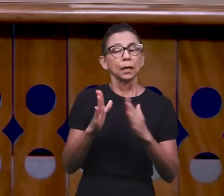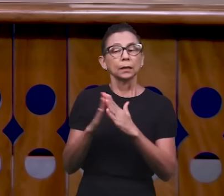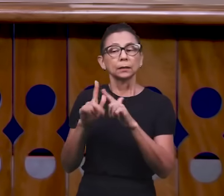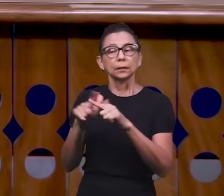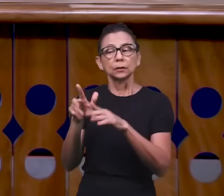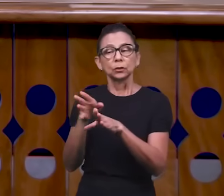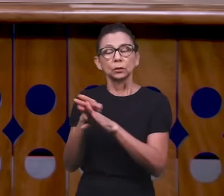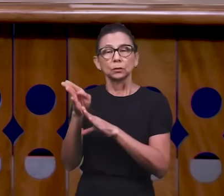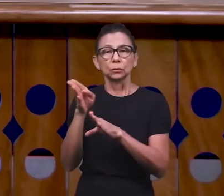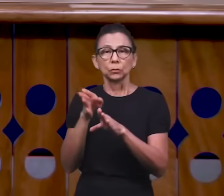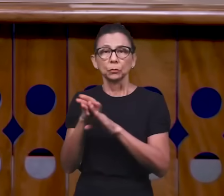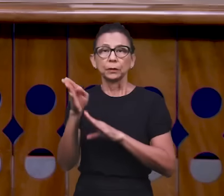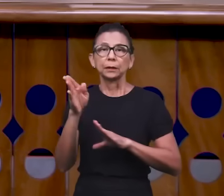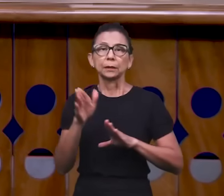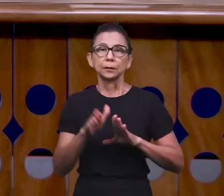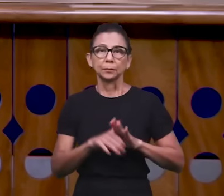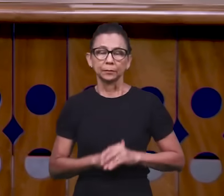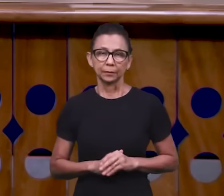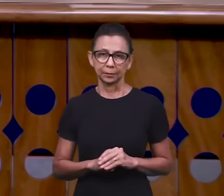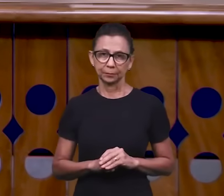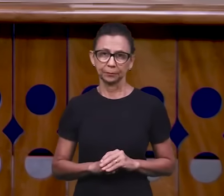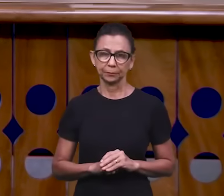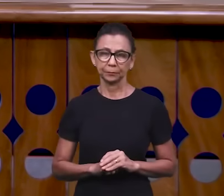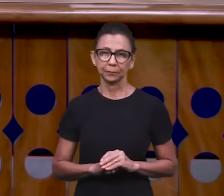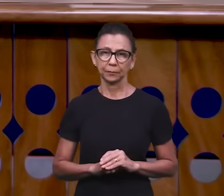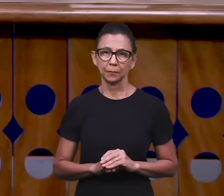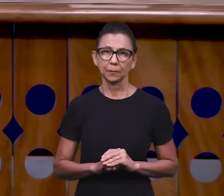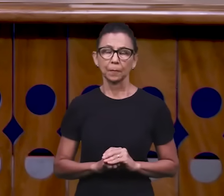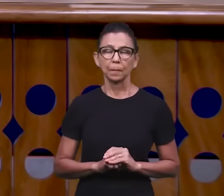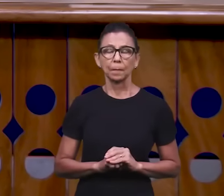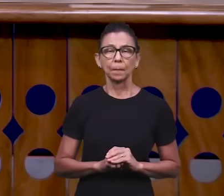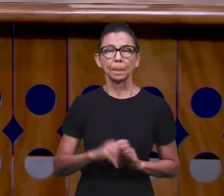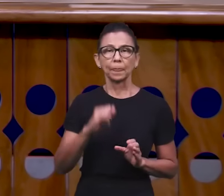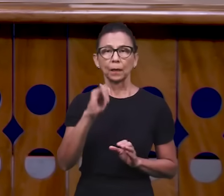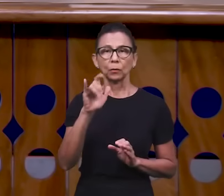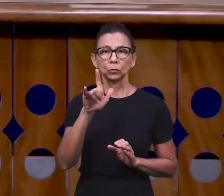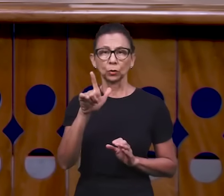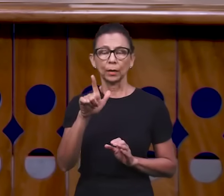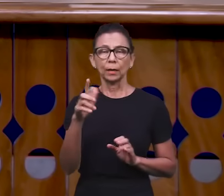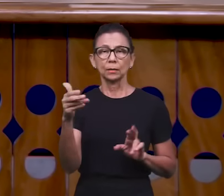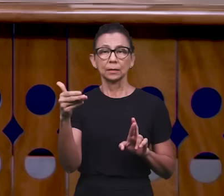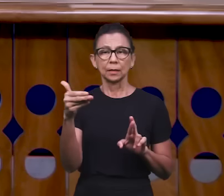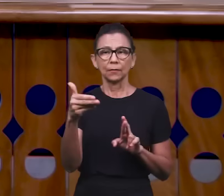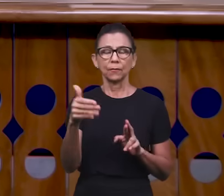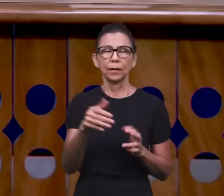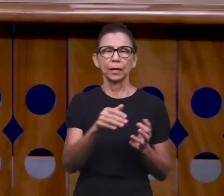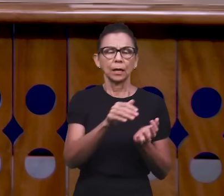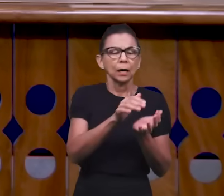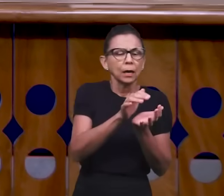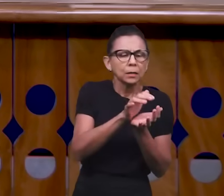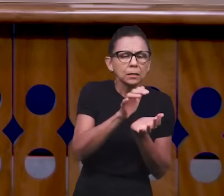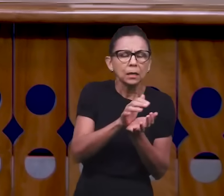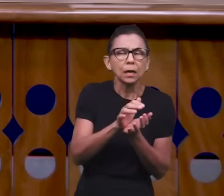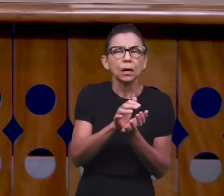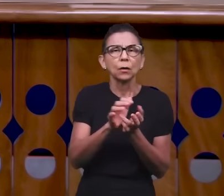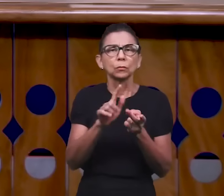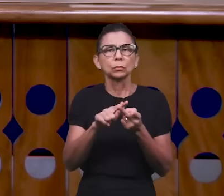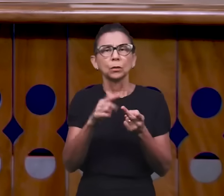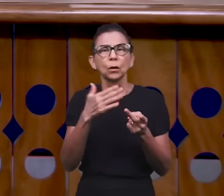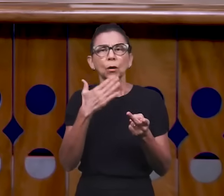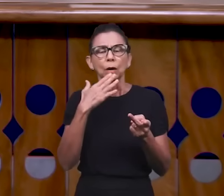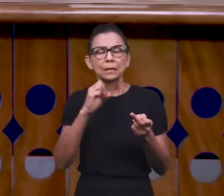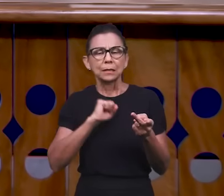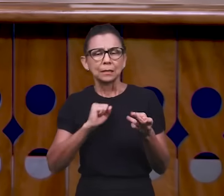sentido figurativo inserido na profecia do profeta Joel, quando se refere aos sacerdotes, aos anciãos, e